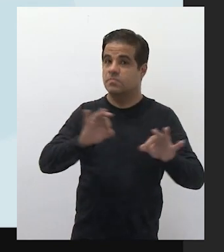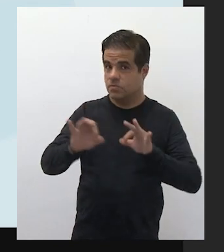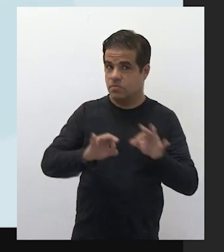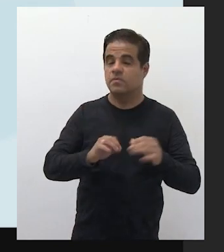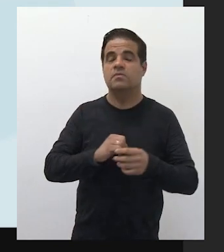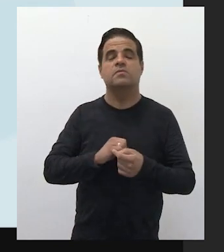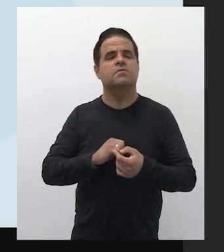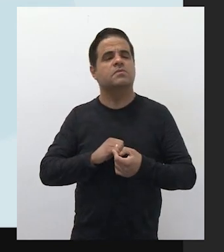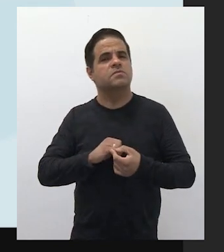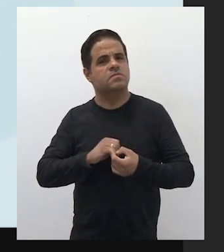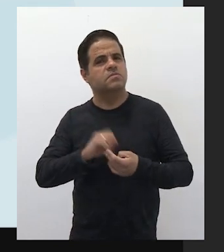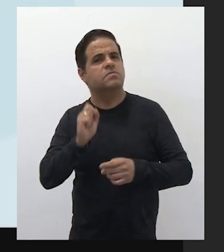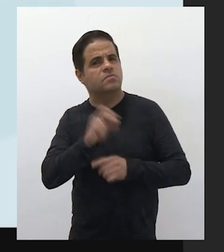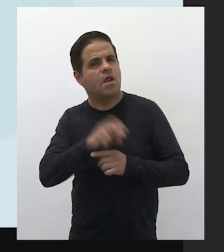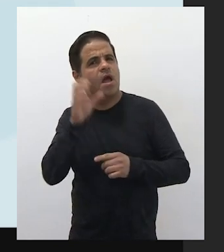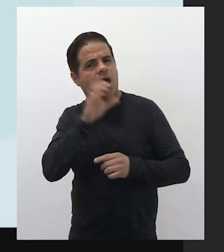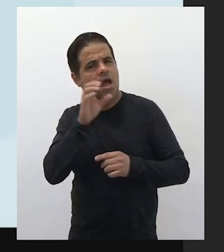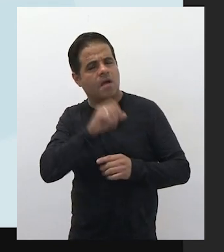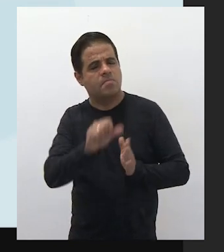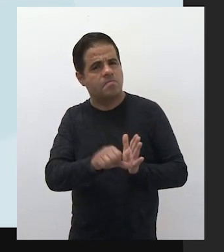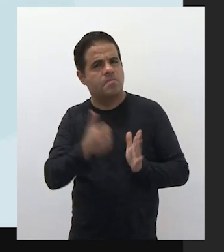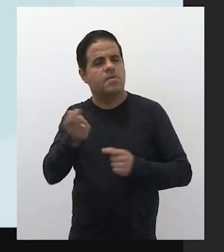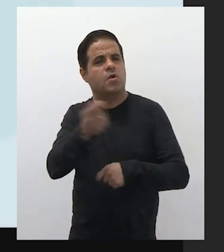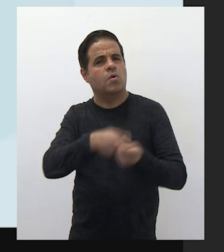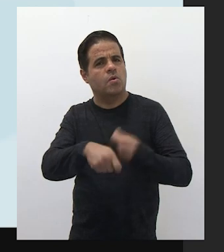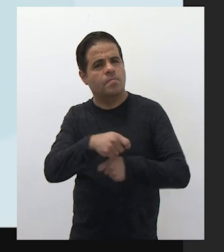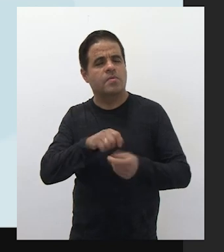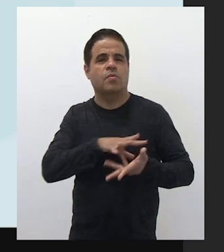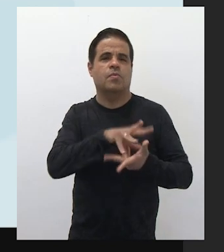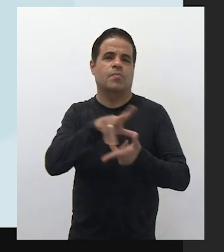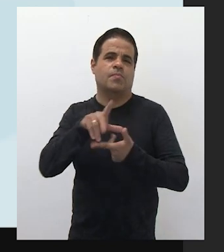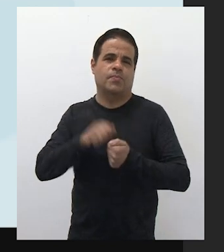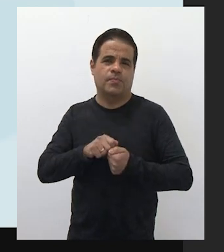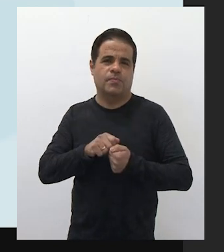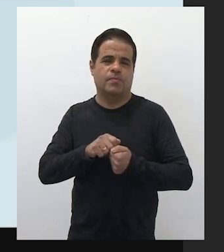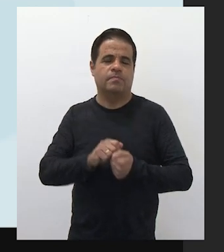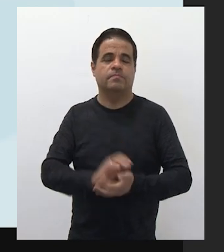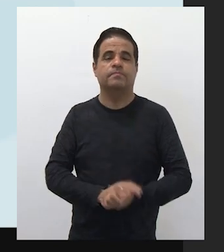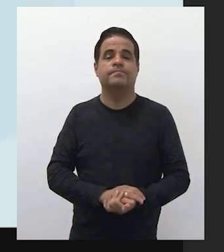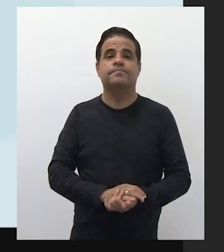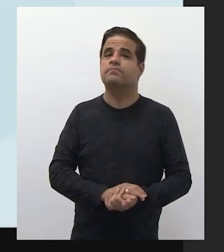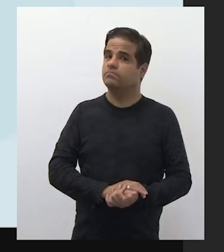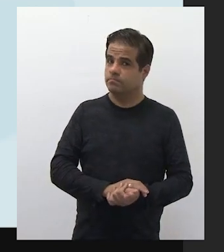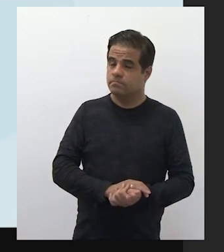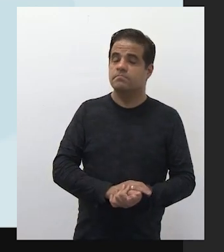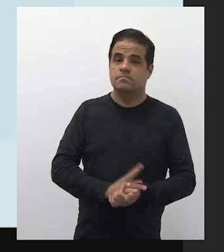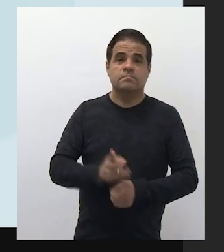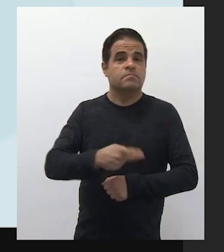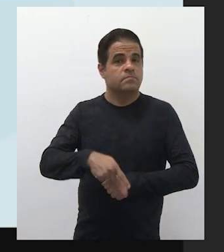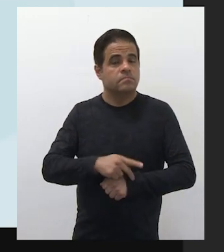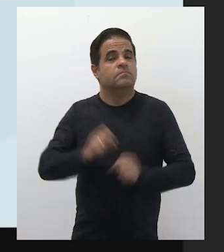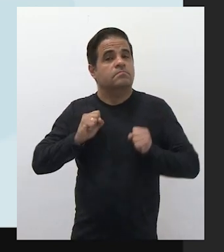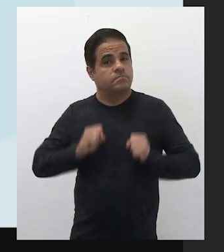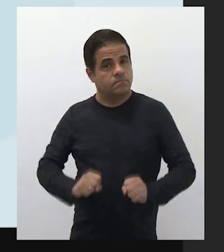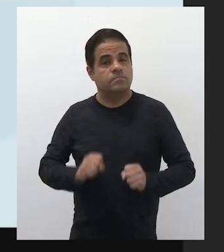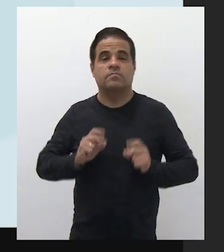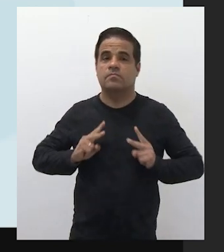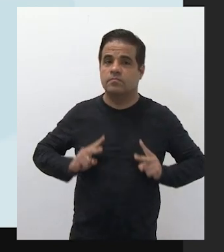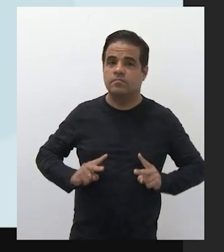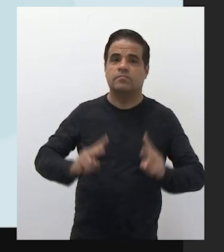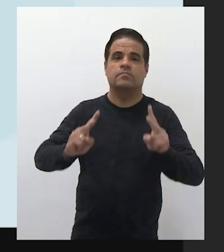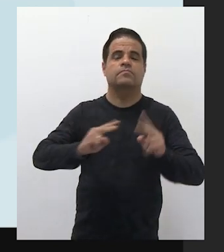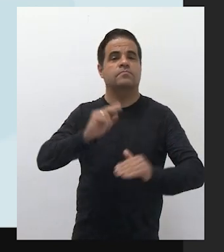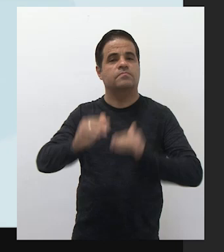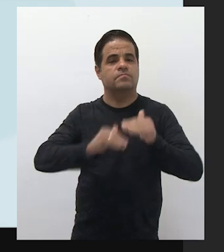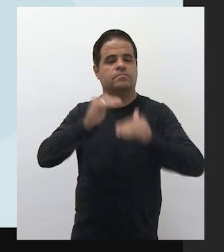ser rapidamente a primeira economia do mundo. E são países que podem continuar crescendo aí o